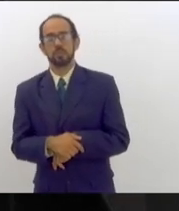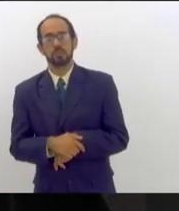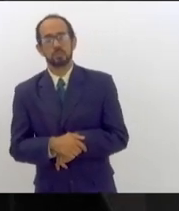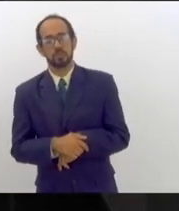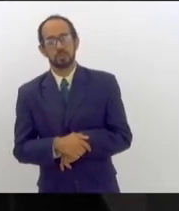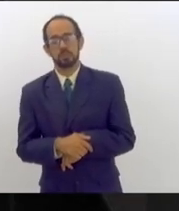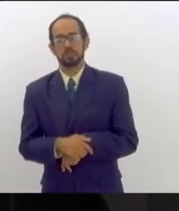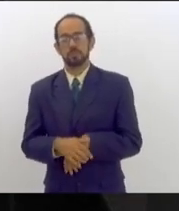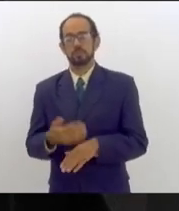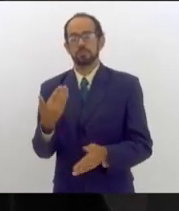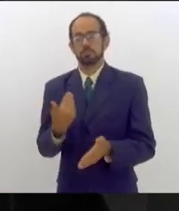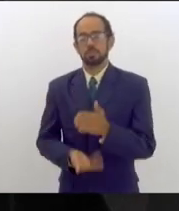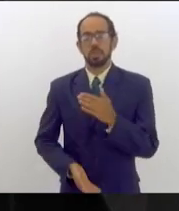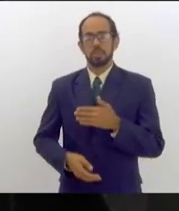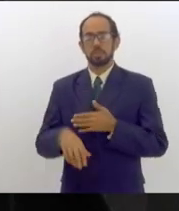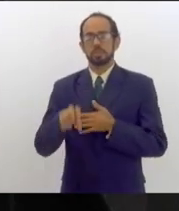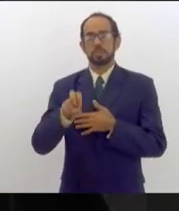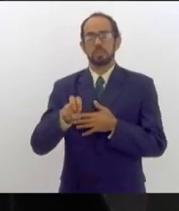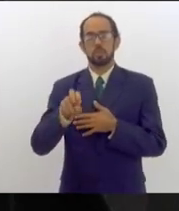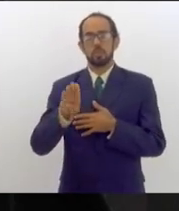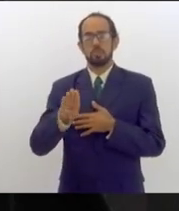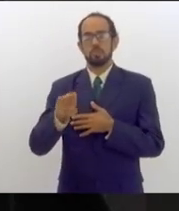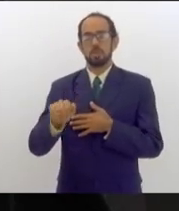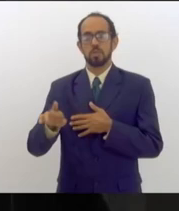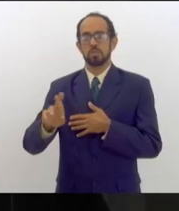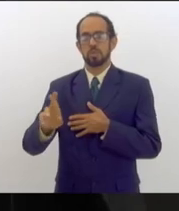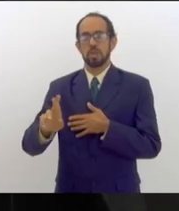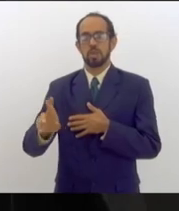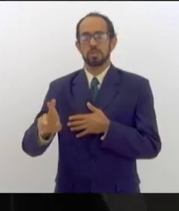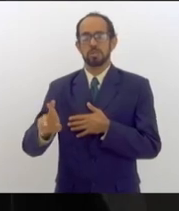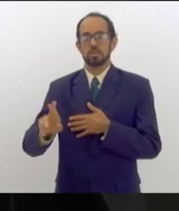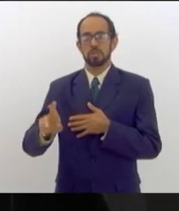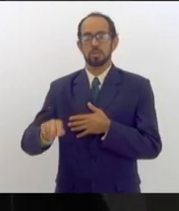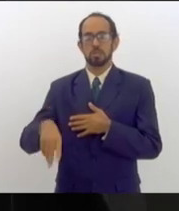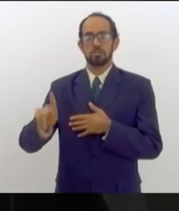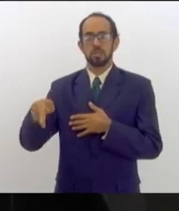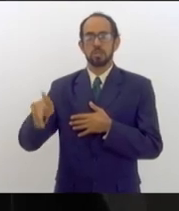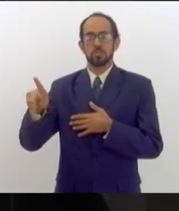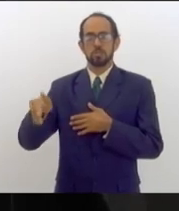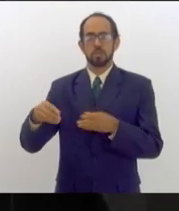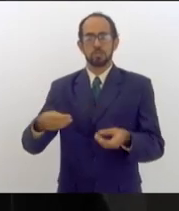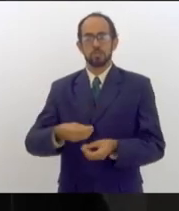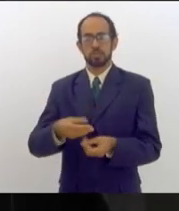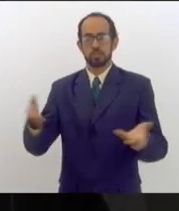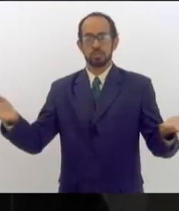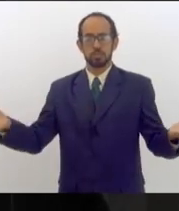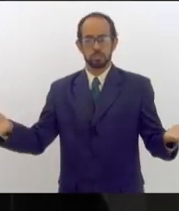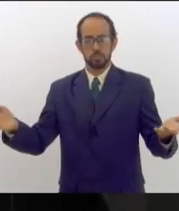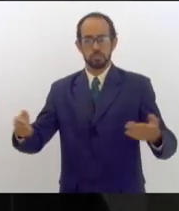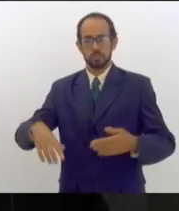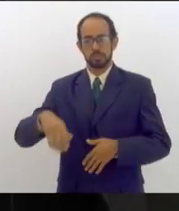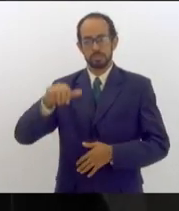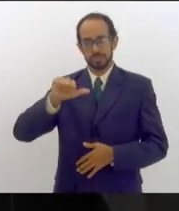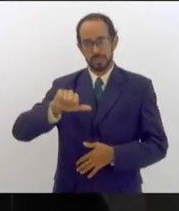perde cinco bilhões e a Petrobras distribui de dividendo